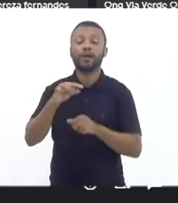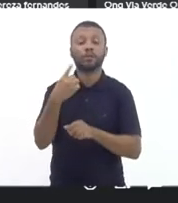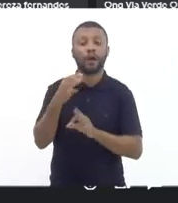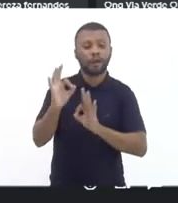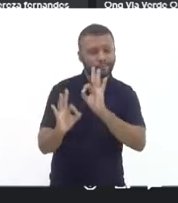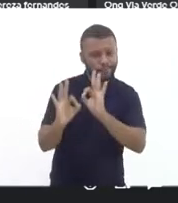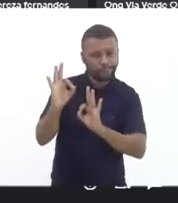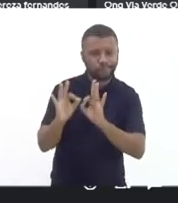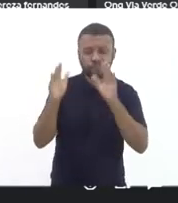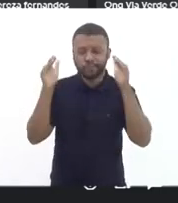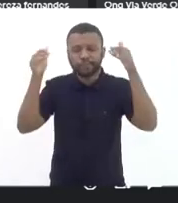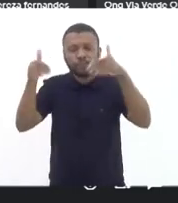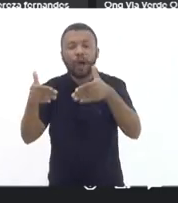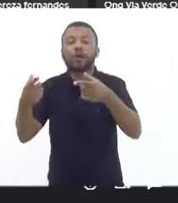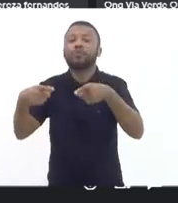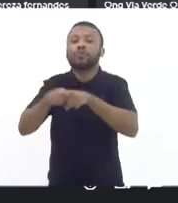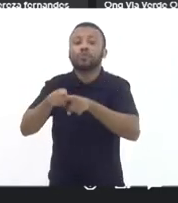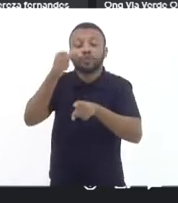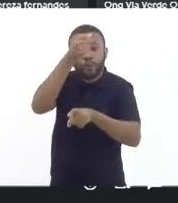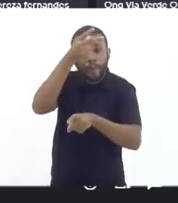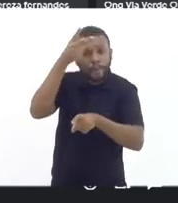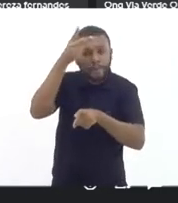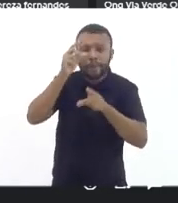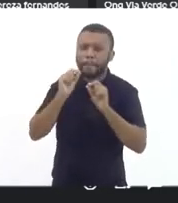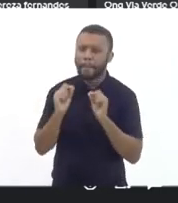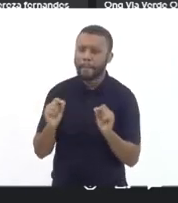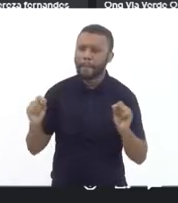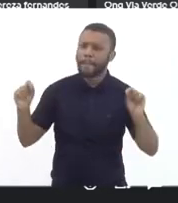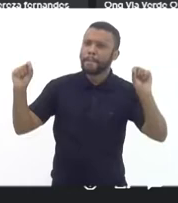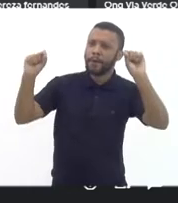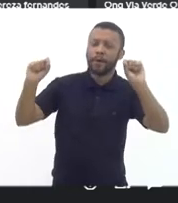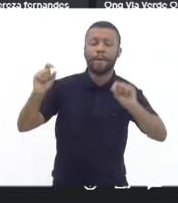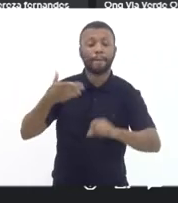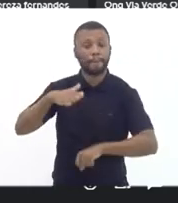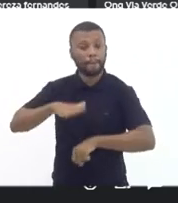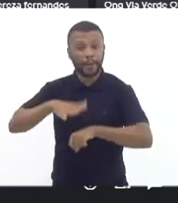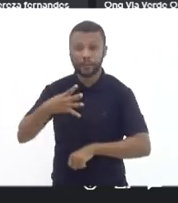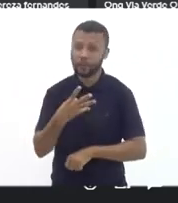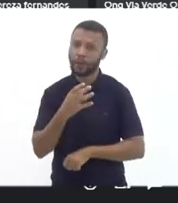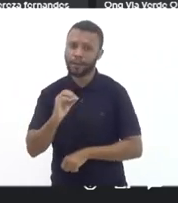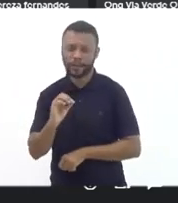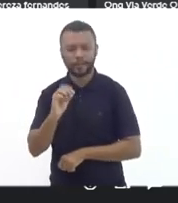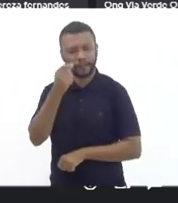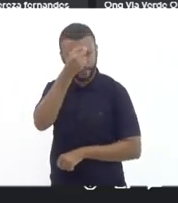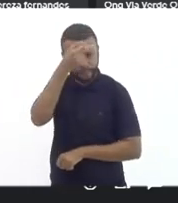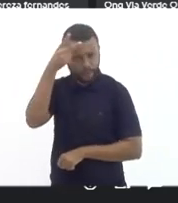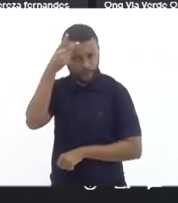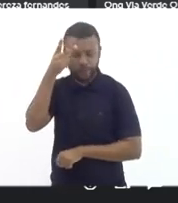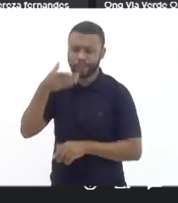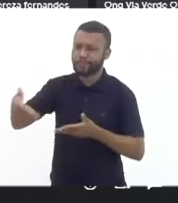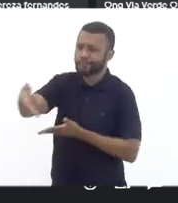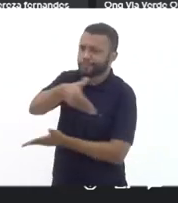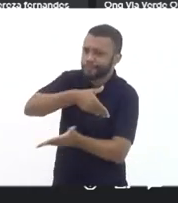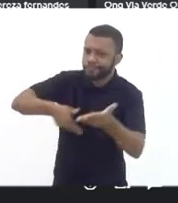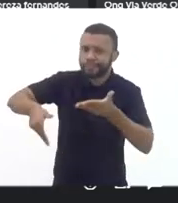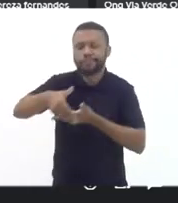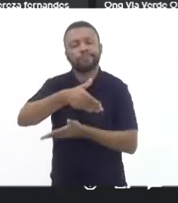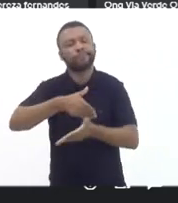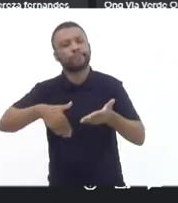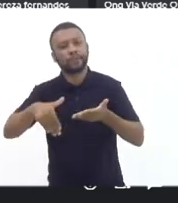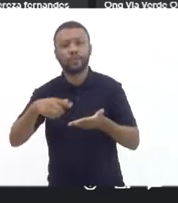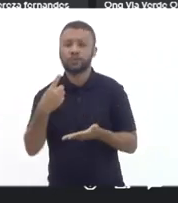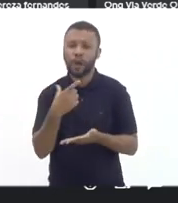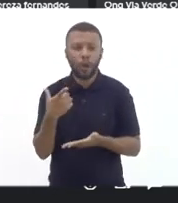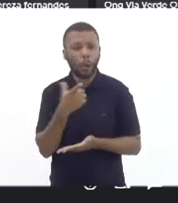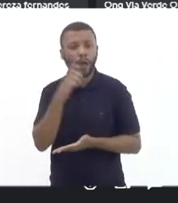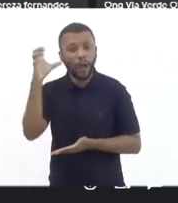as prefeituras, mais de 40 prefeituras participando, e aprendemos muito uns com os outros, né? A questão que foi muito bem colocada aqui,